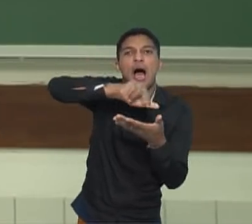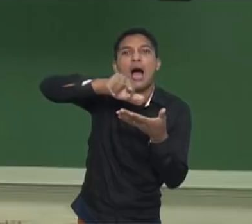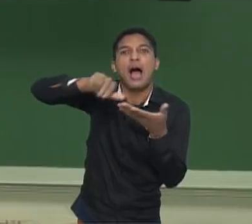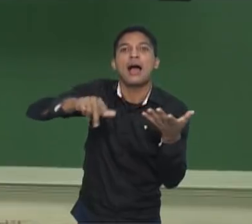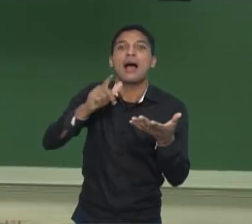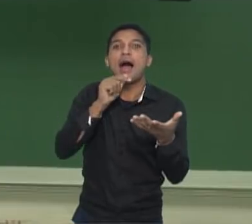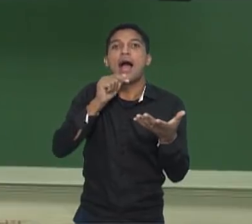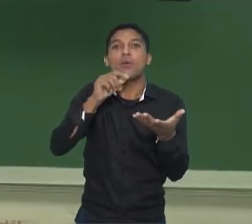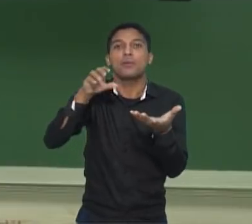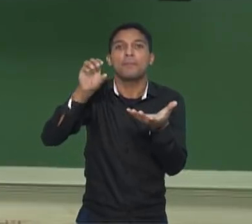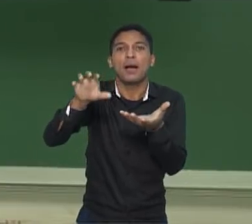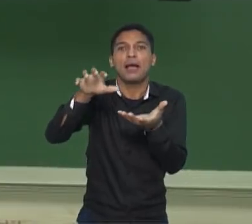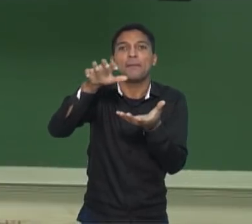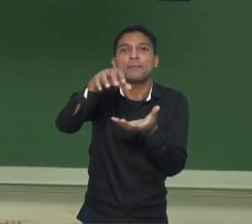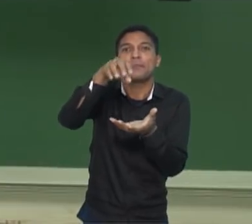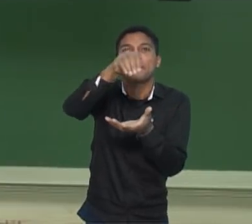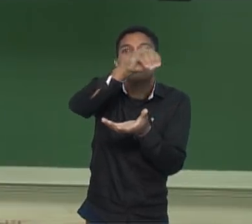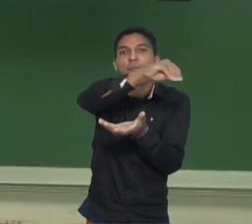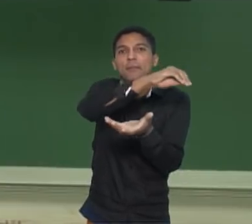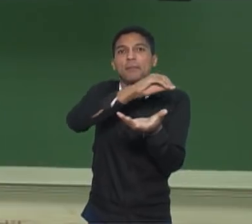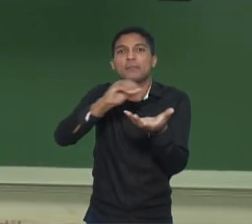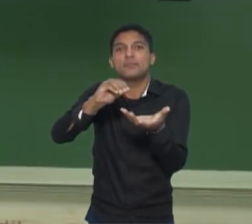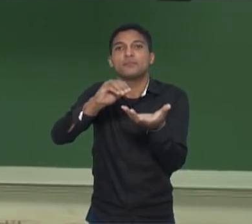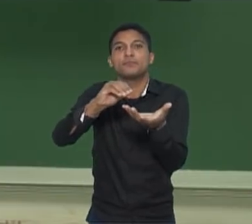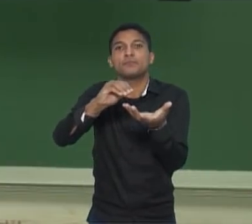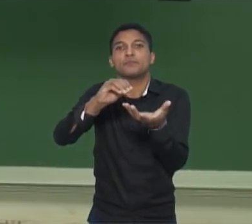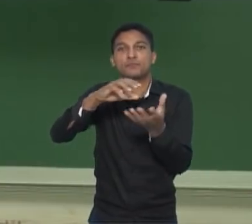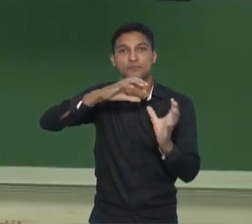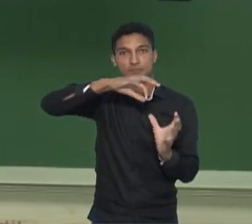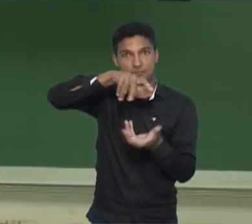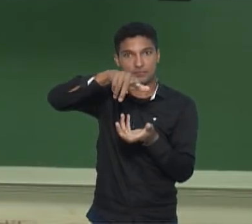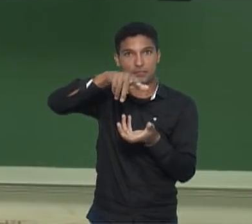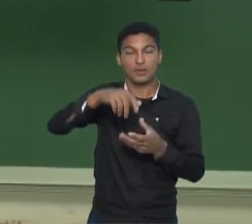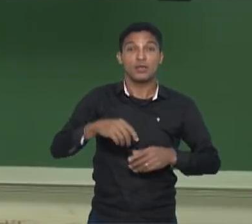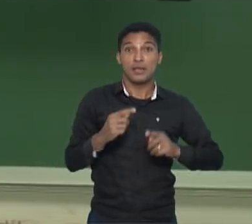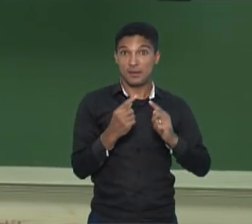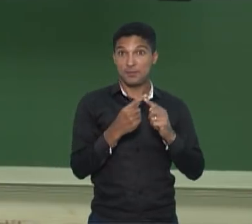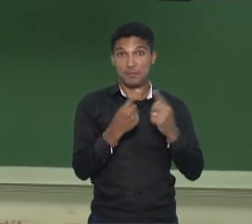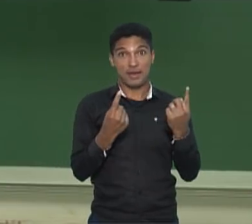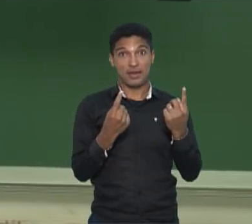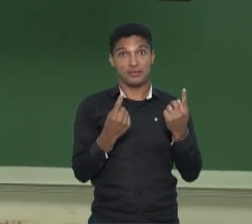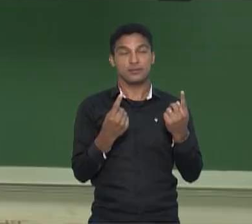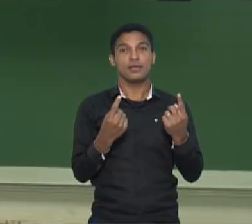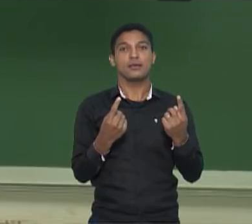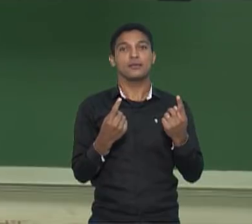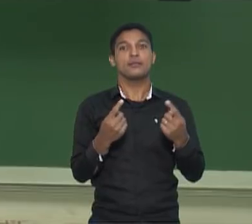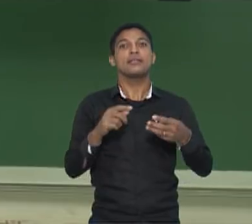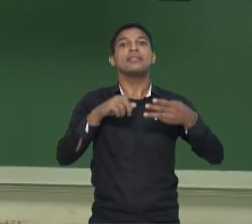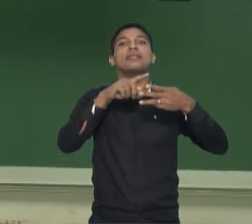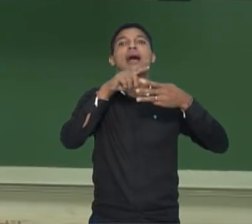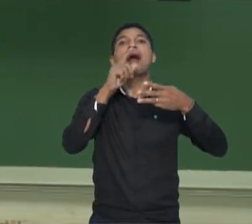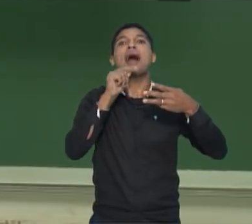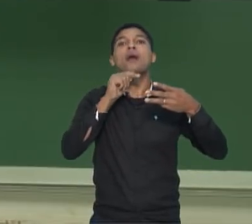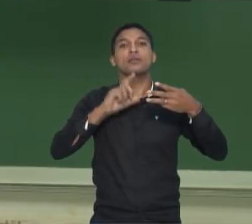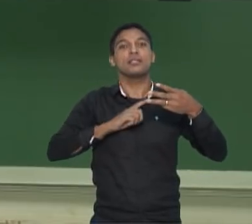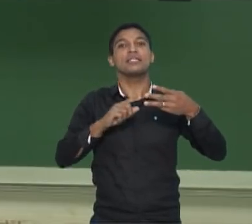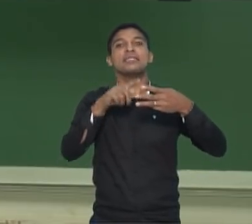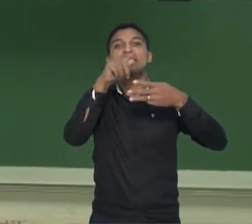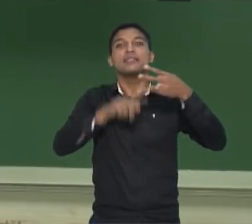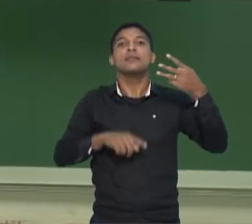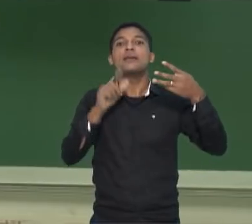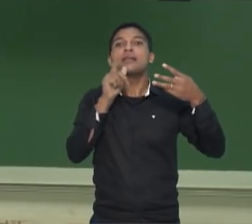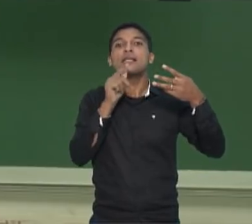precisamos compreender que a água ela é encontrada em 3